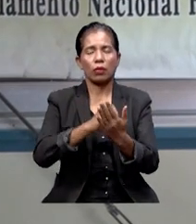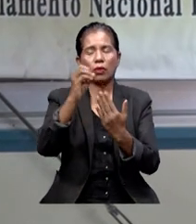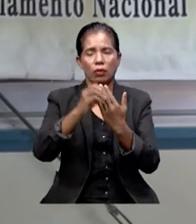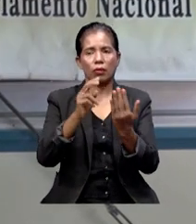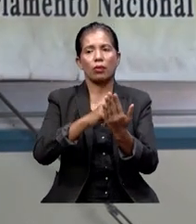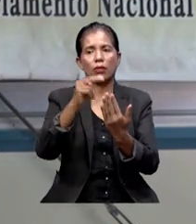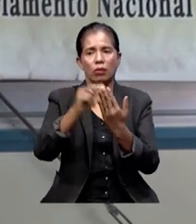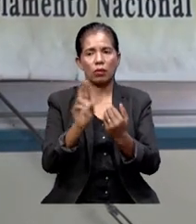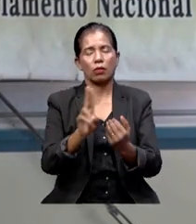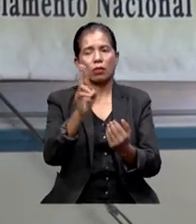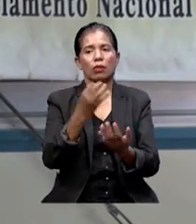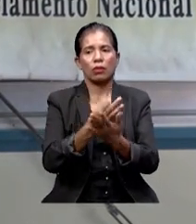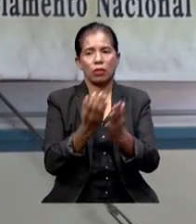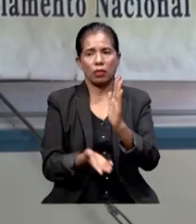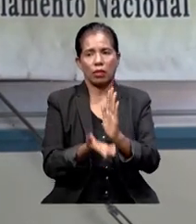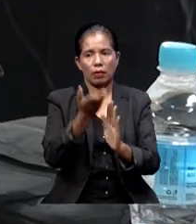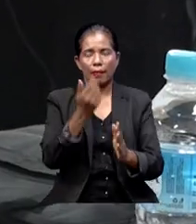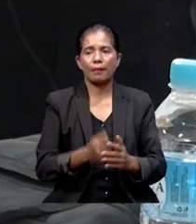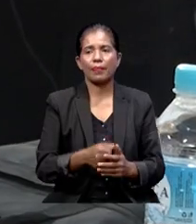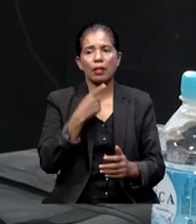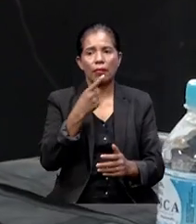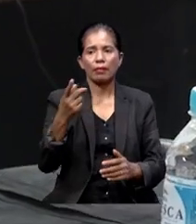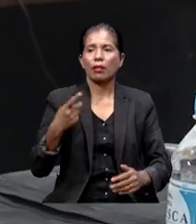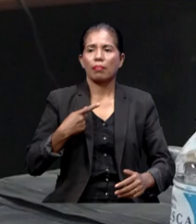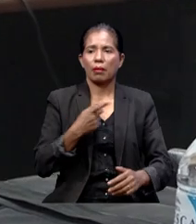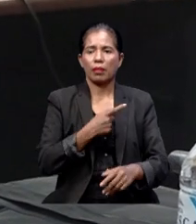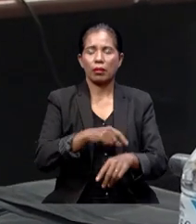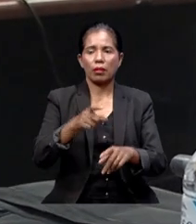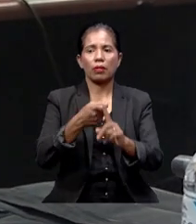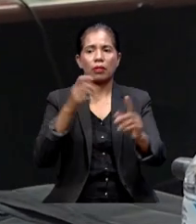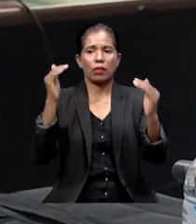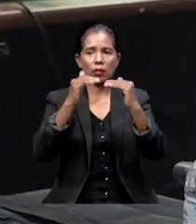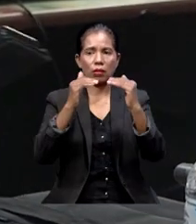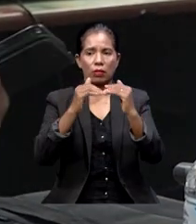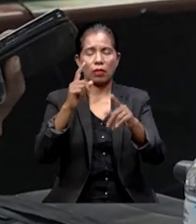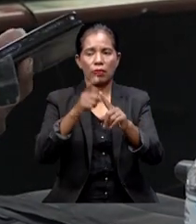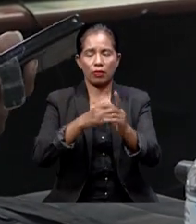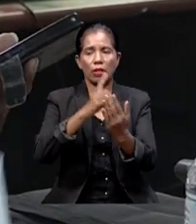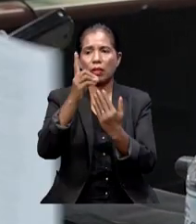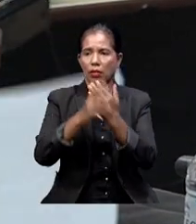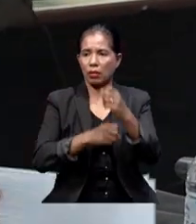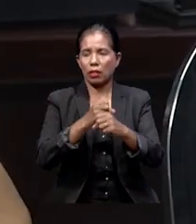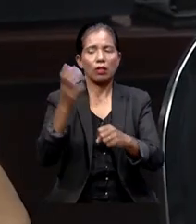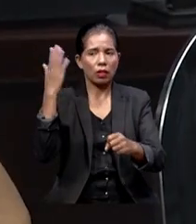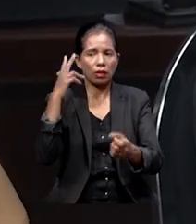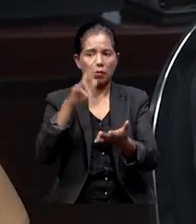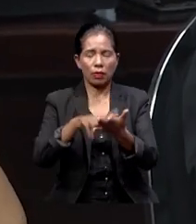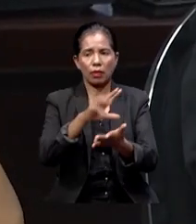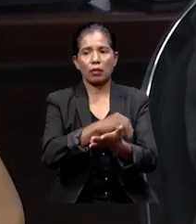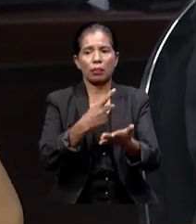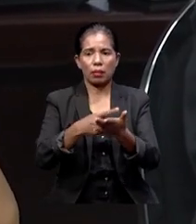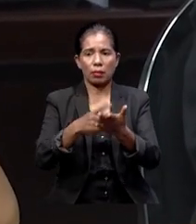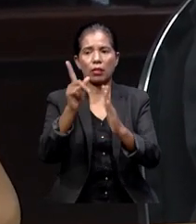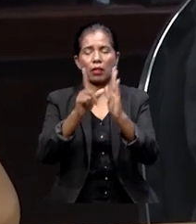novembro, execução, né, claro, se sabe. Recorda fali katak Parlamento Nasional liu si reunión plenaria ya fulang dezembro tinang kotuk aprova final global ba proposta